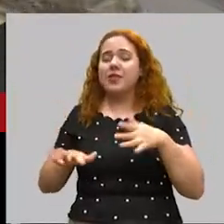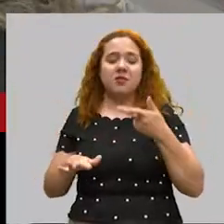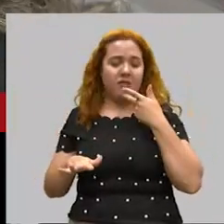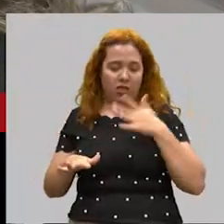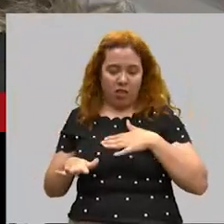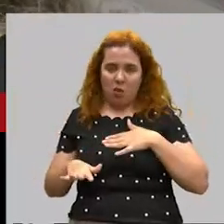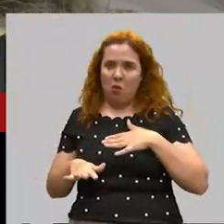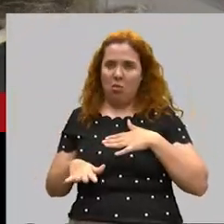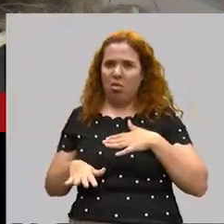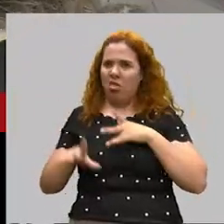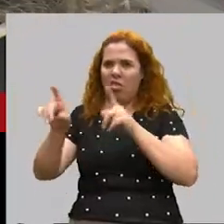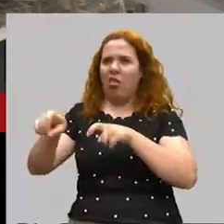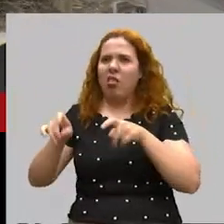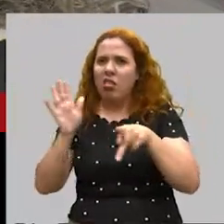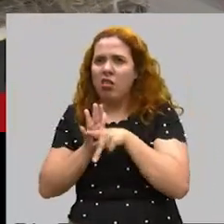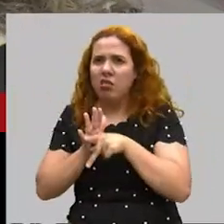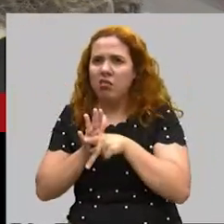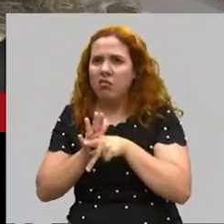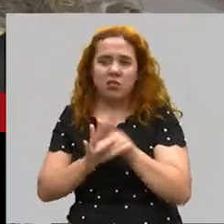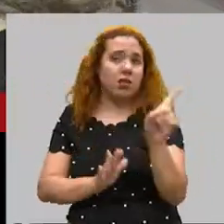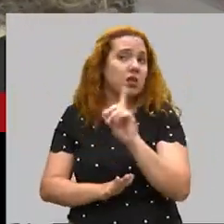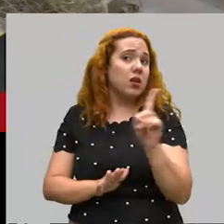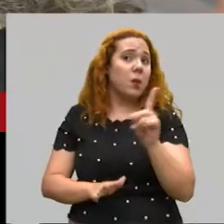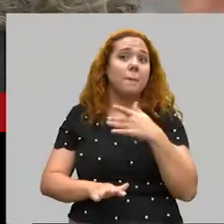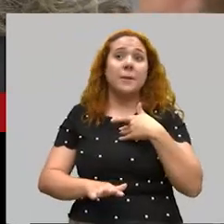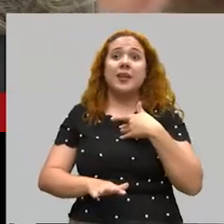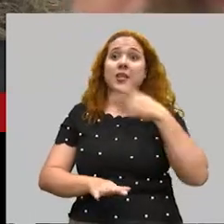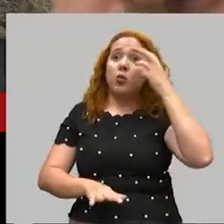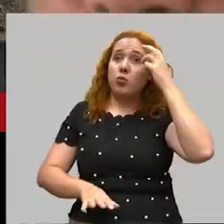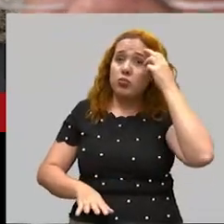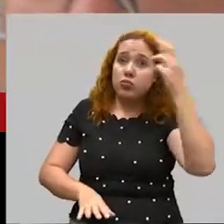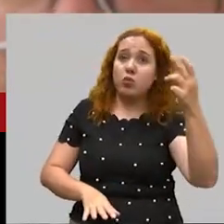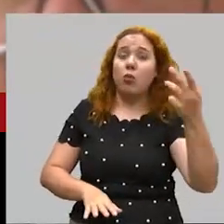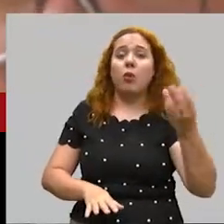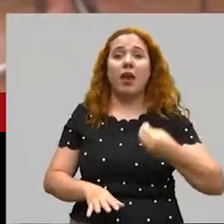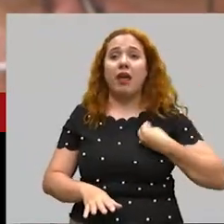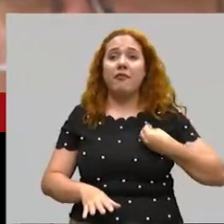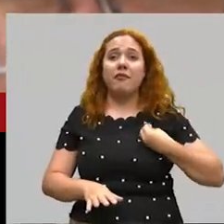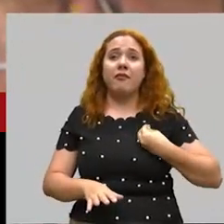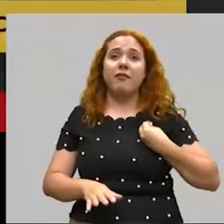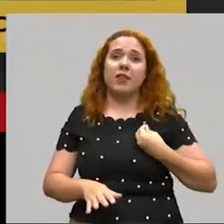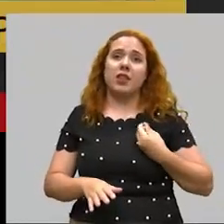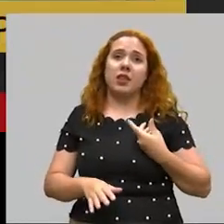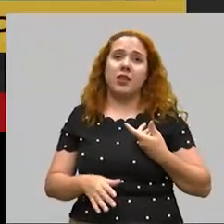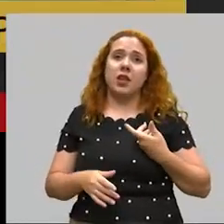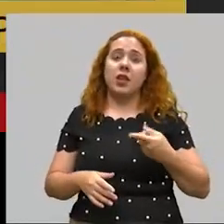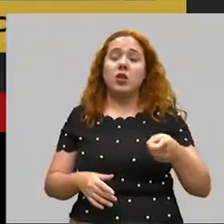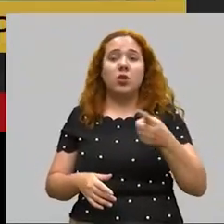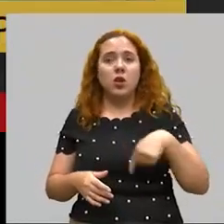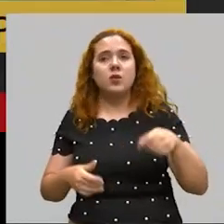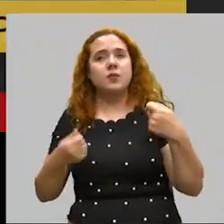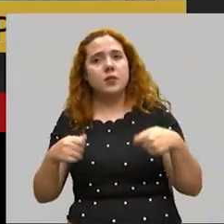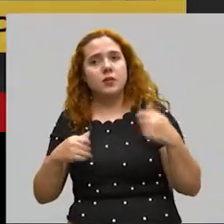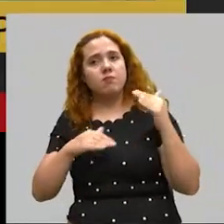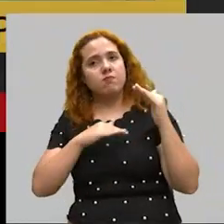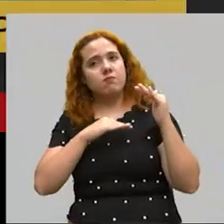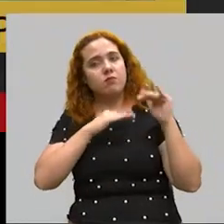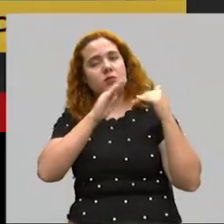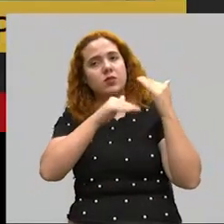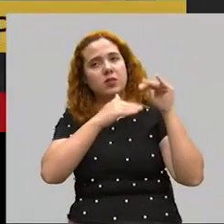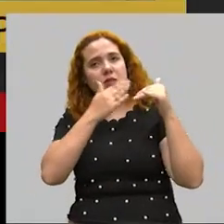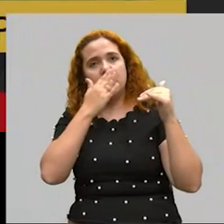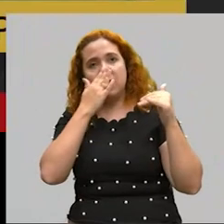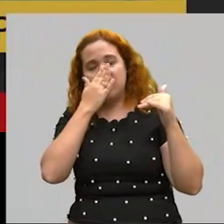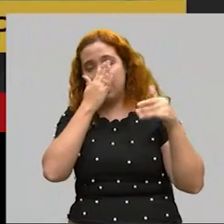delas é do Campo então a gente precisa realmente avançar nessa classificação de do que é uma escola do Campo na secretaria